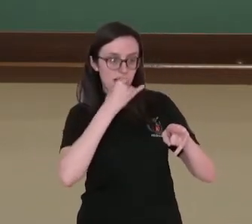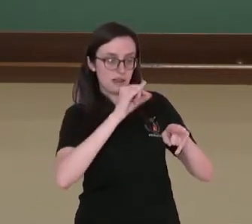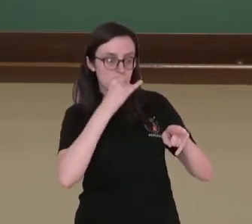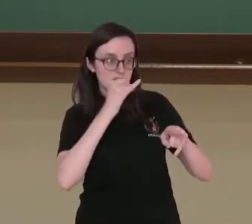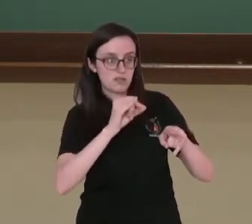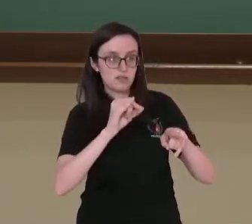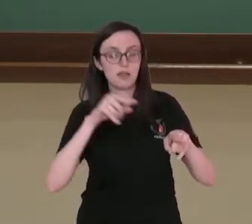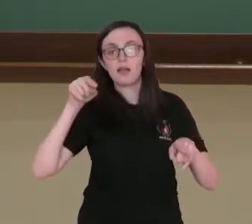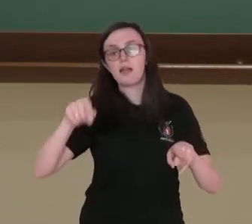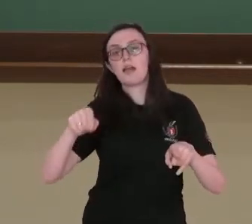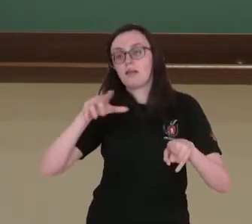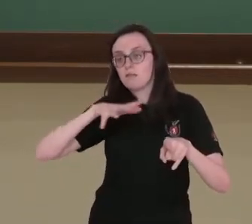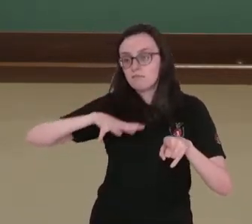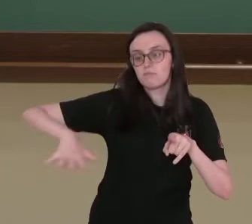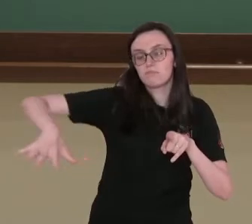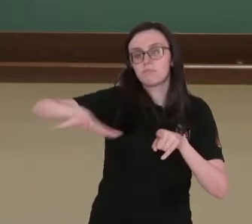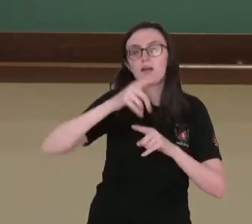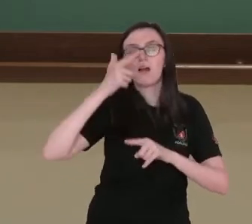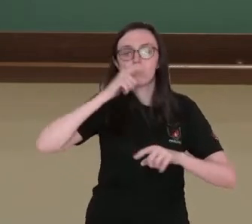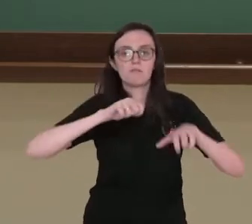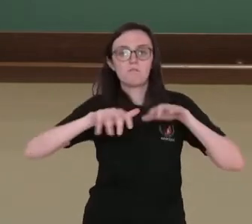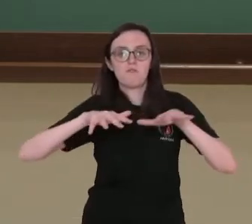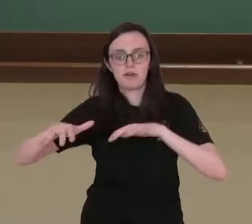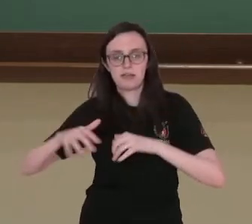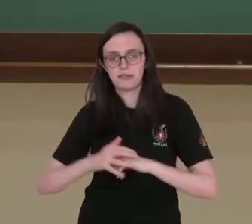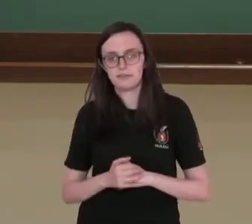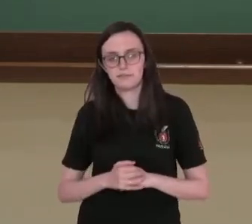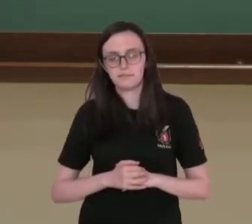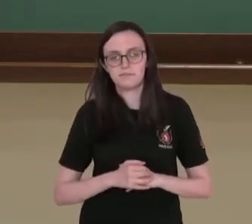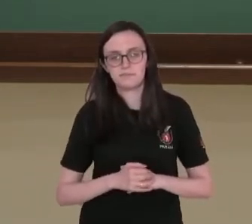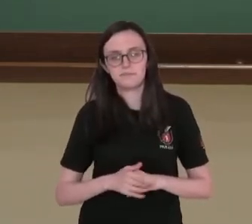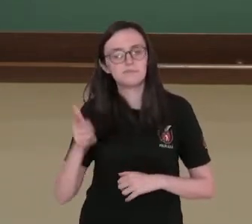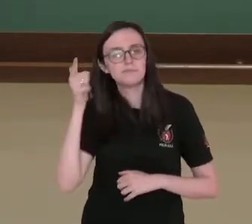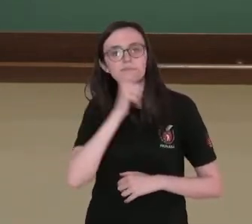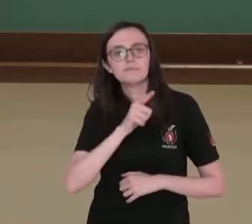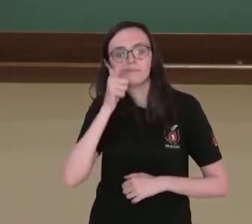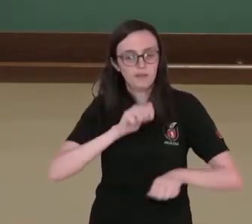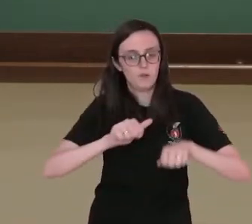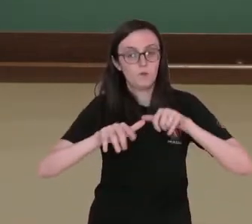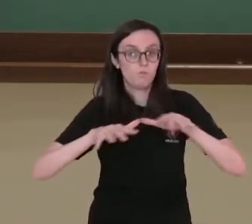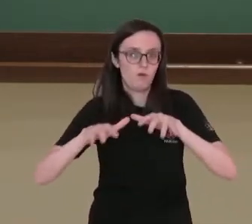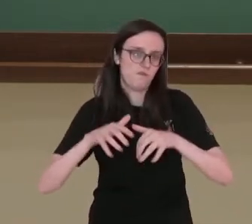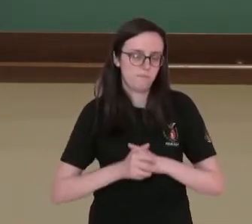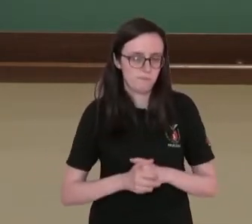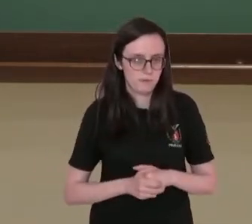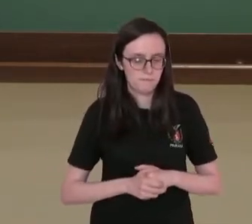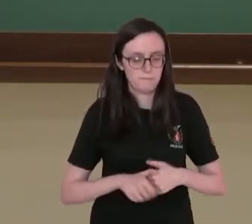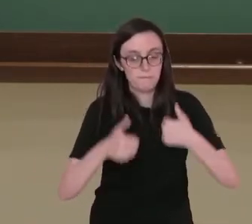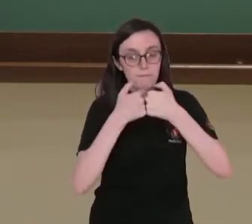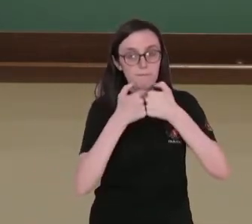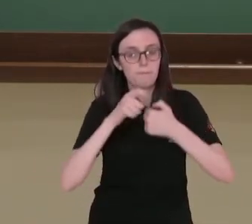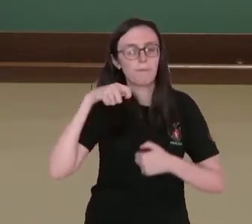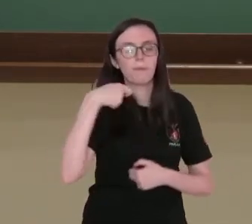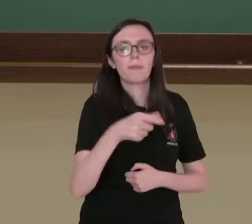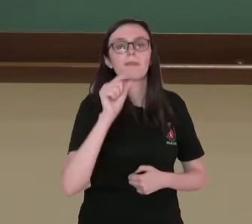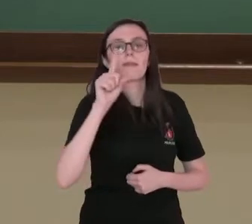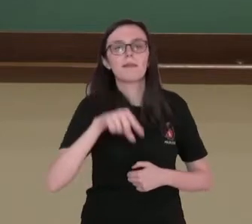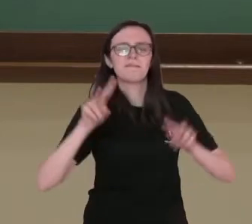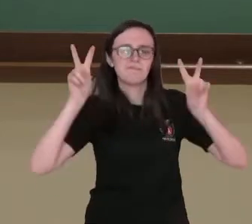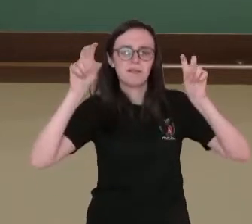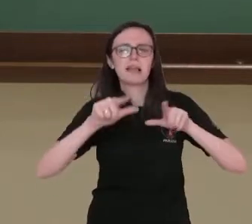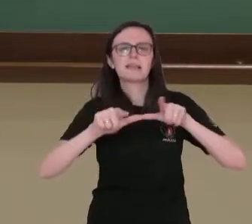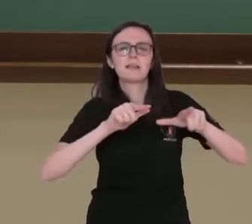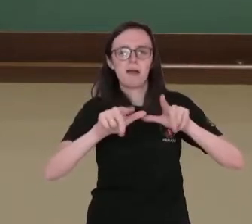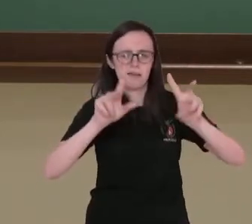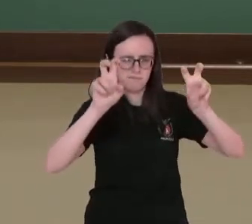esse sistema ele é capaz de se movimentar. Ele é capaz de produzir movimentos. Na física, nós chamamos isso de trabalho. Então,